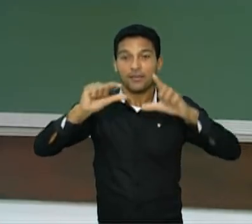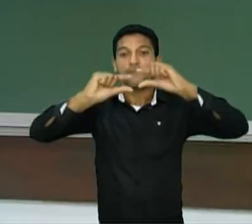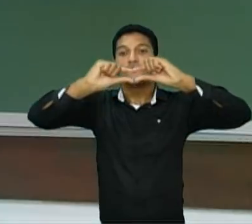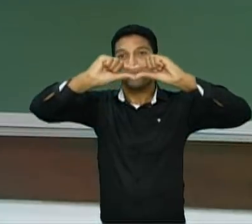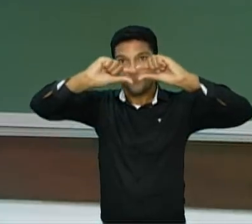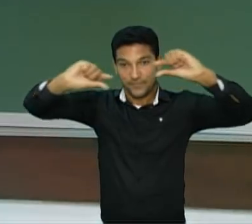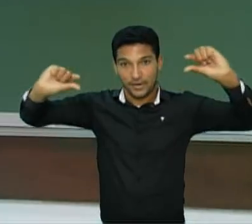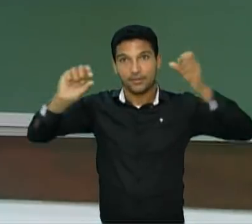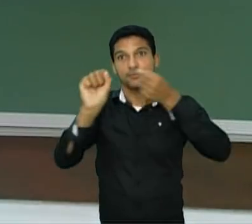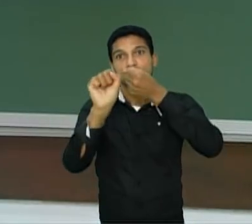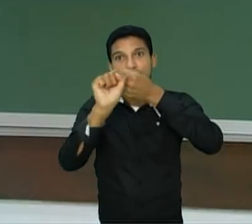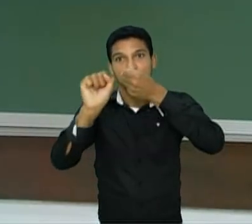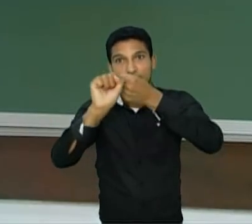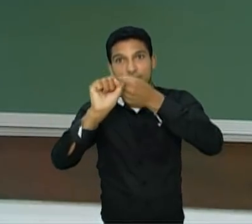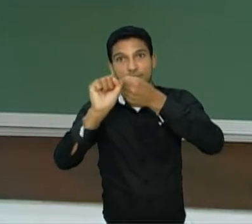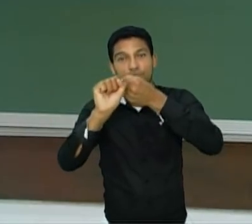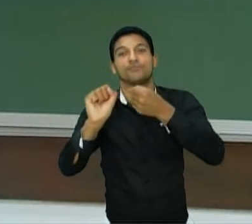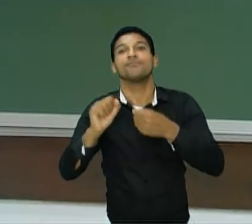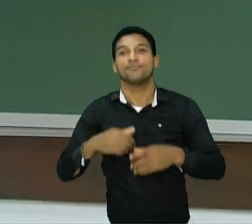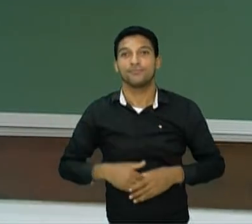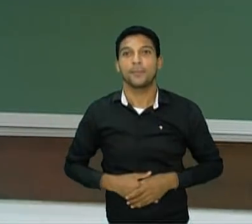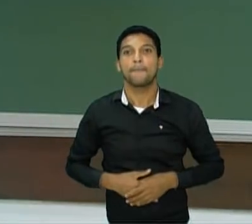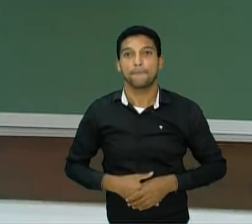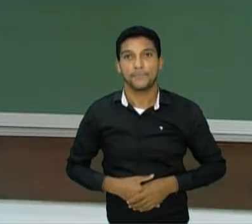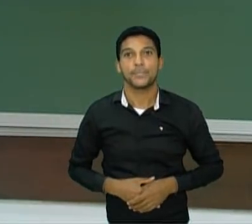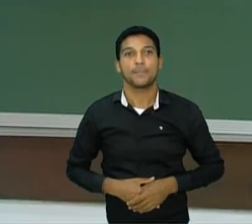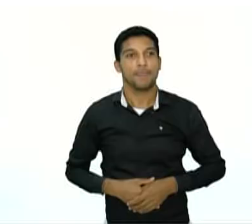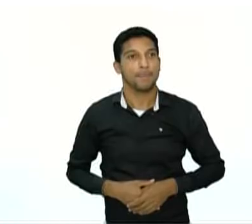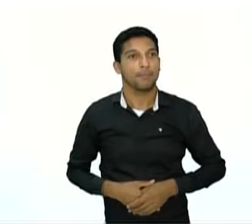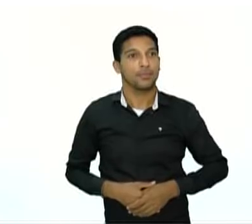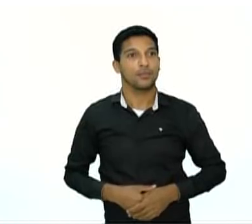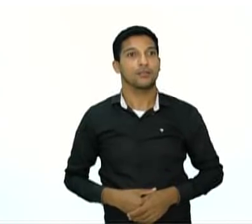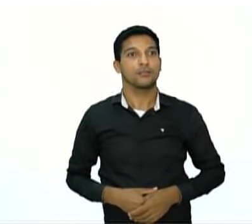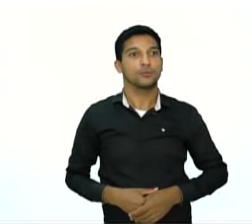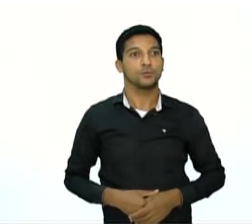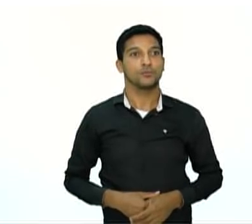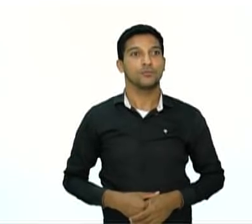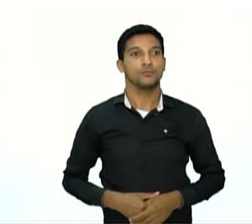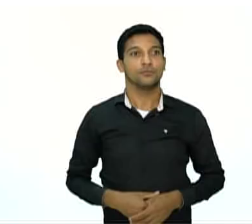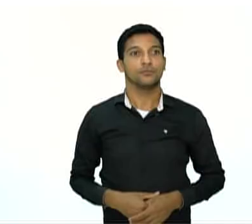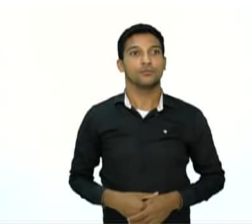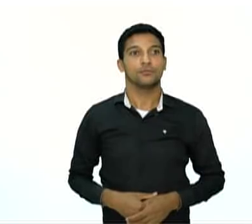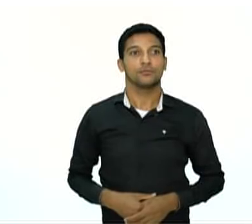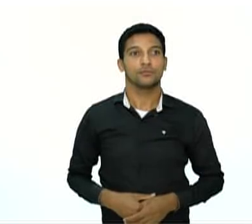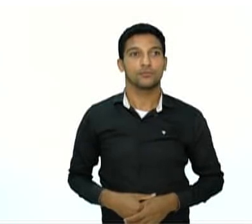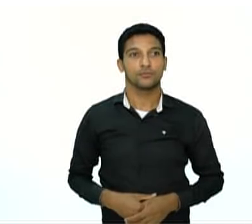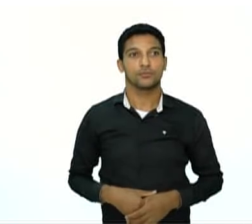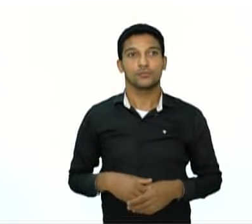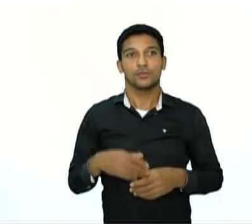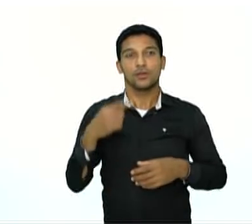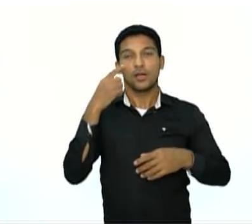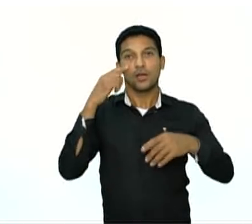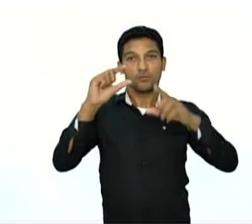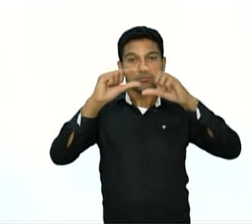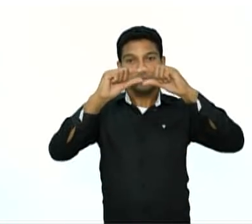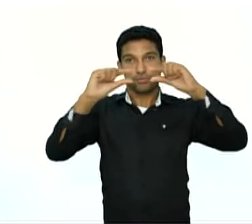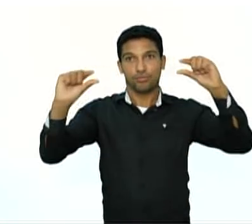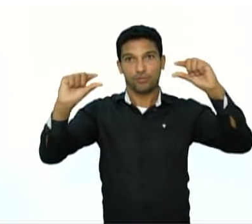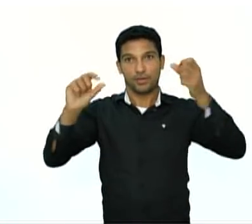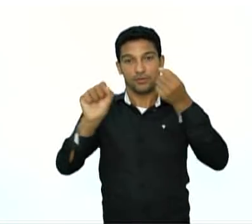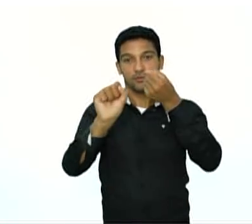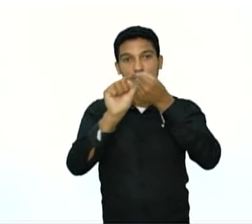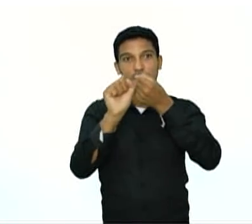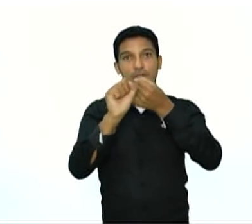bom? As orações subordinadas substantivas, relembrando, exerce o papel de aposto, sujeito, objeto direto, objeto